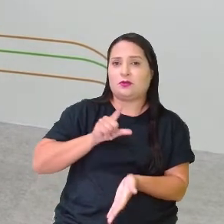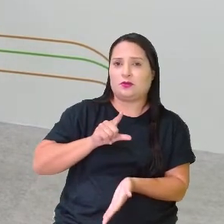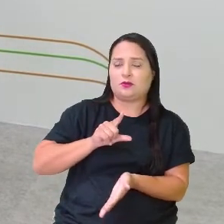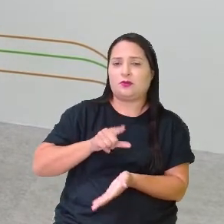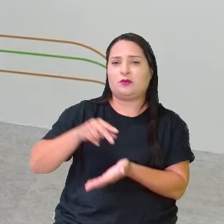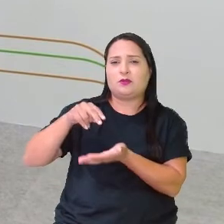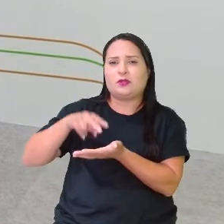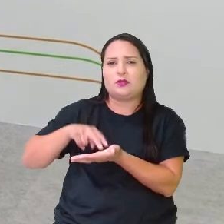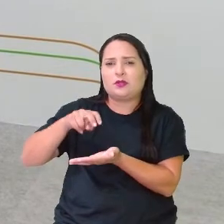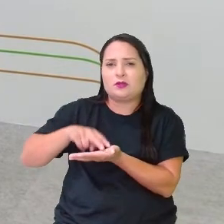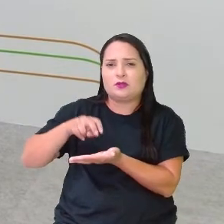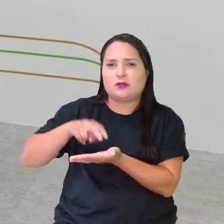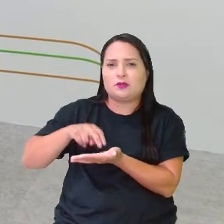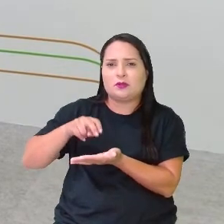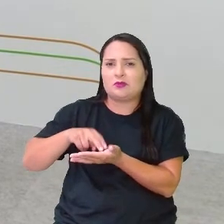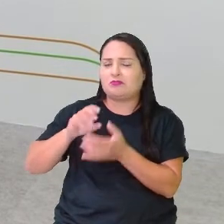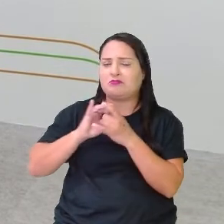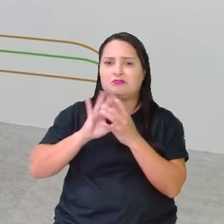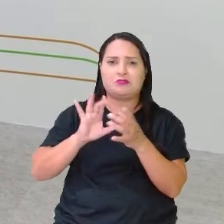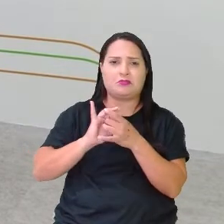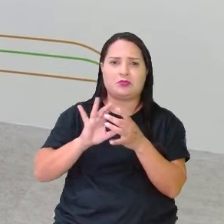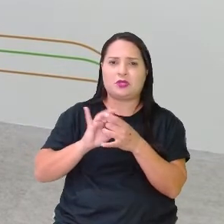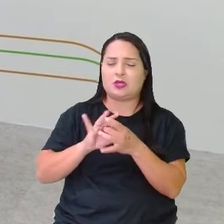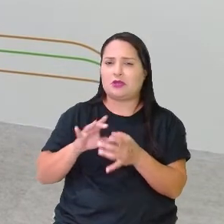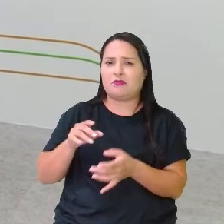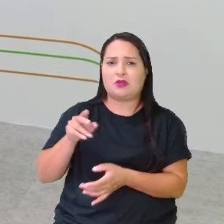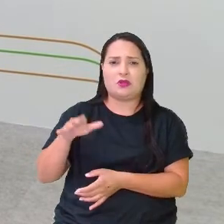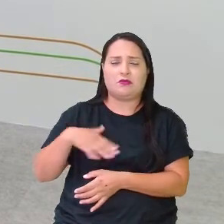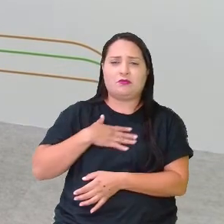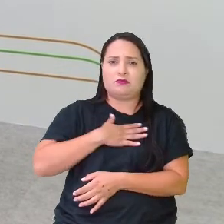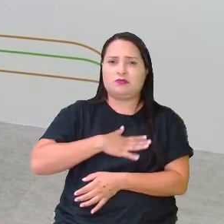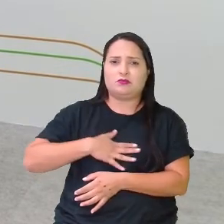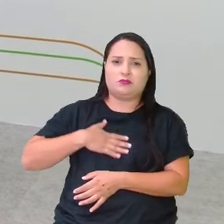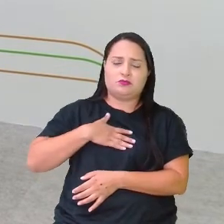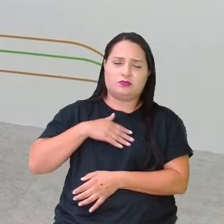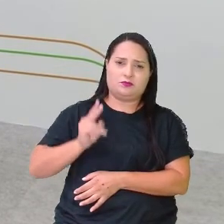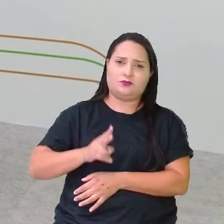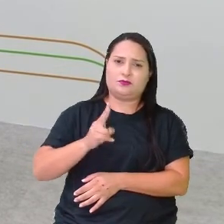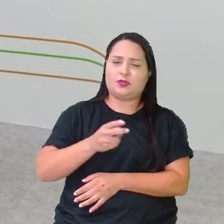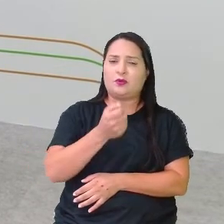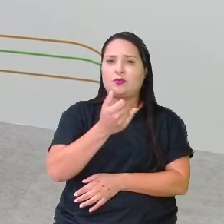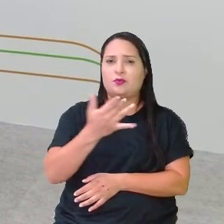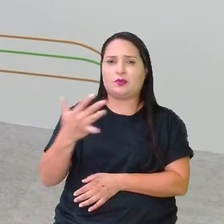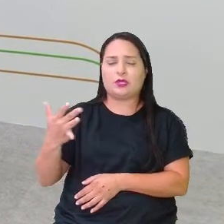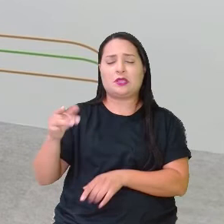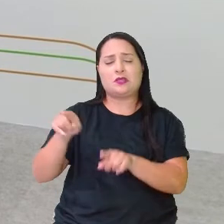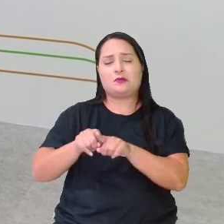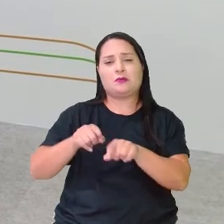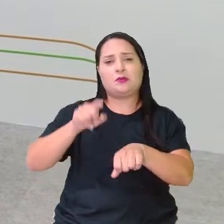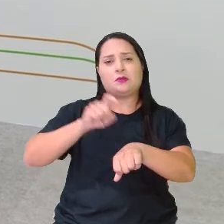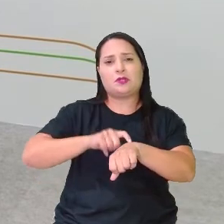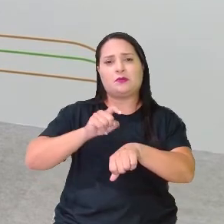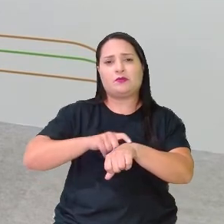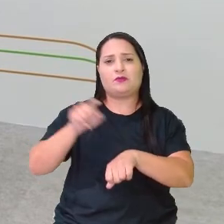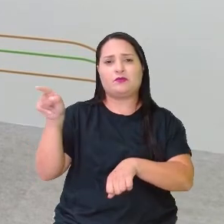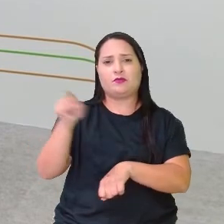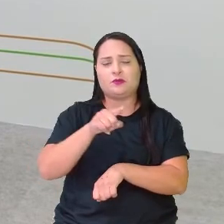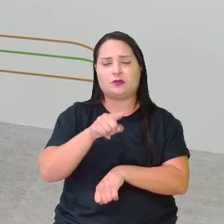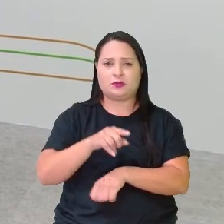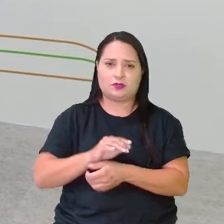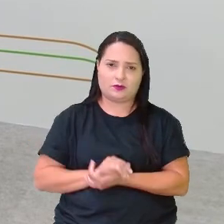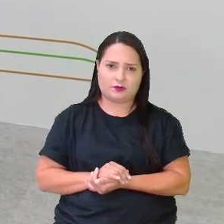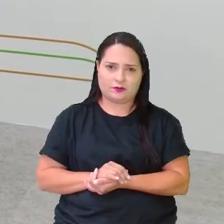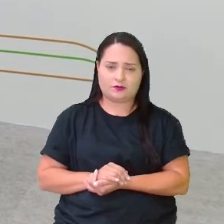a seu critério e à sua disposição, sua resistência, a quantidade de vezes e o tempo que você pode fazer